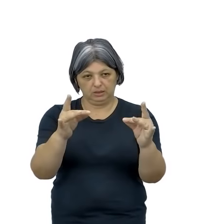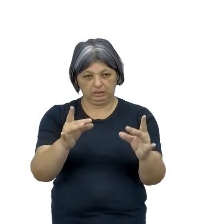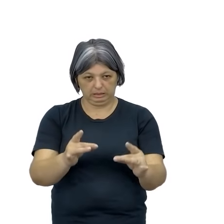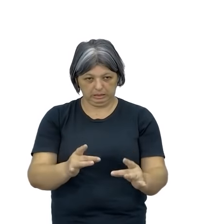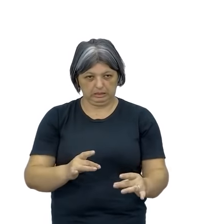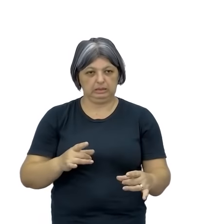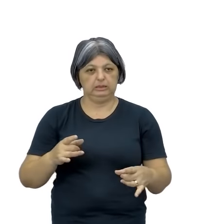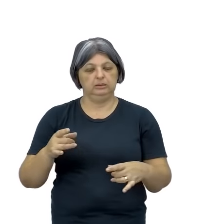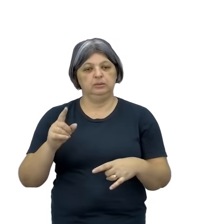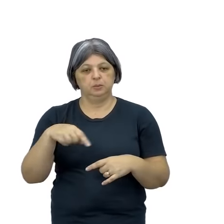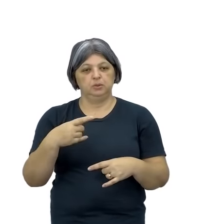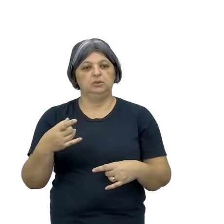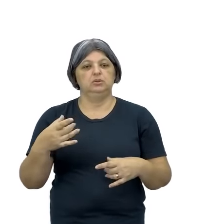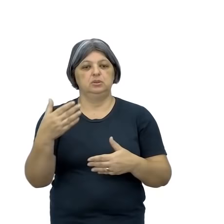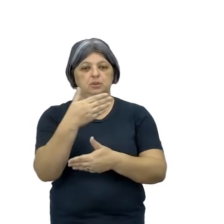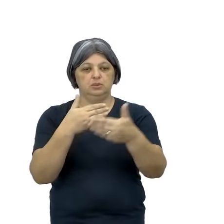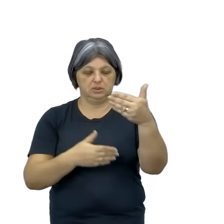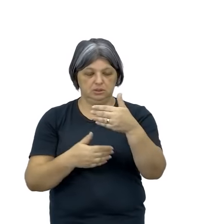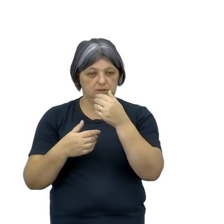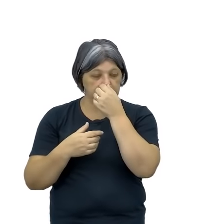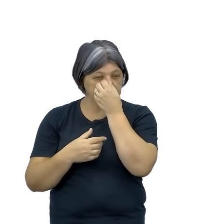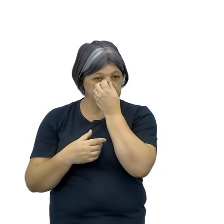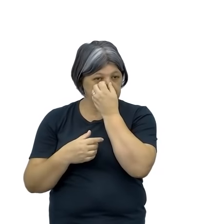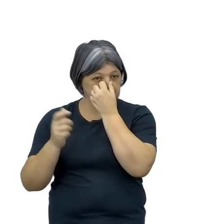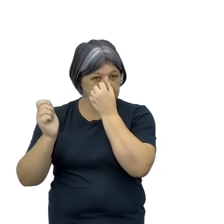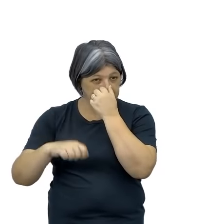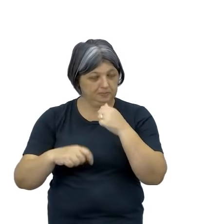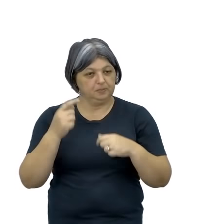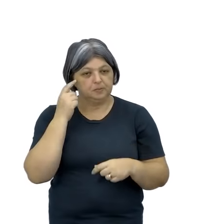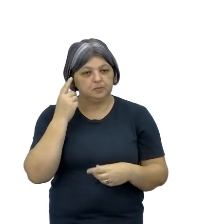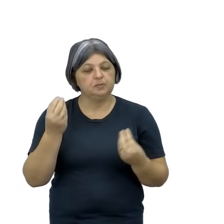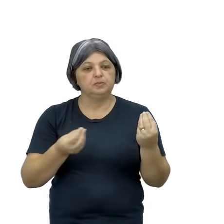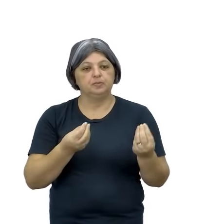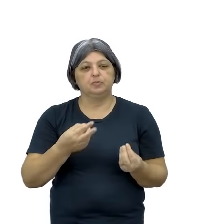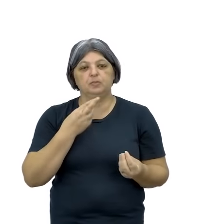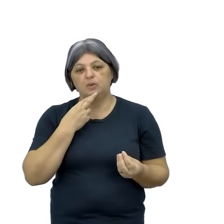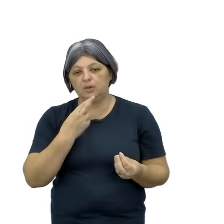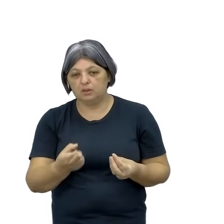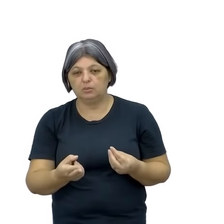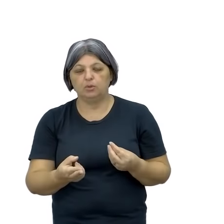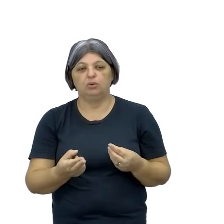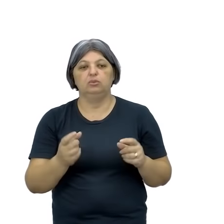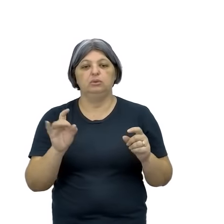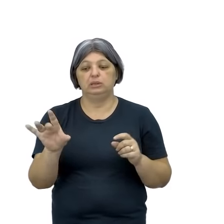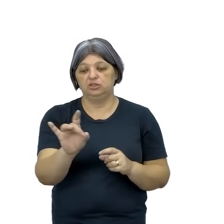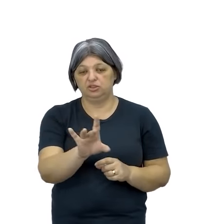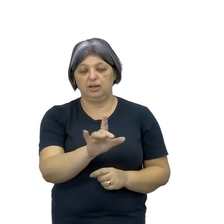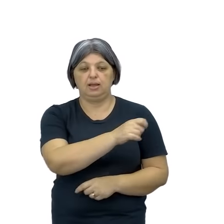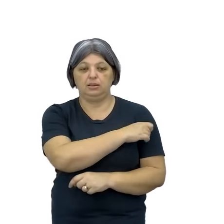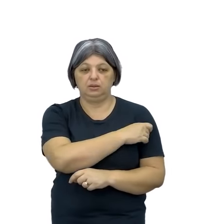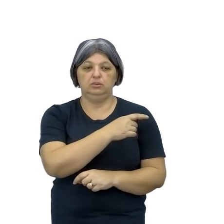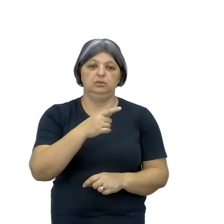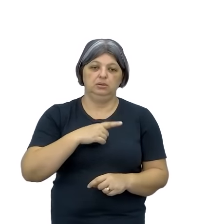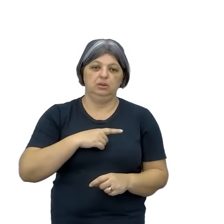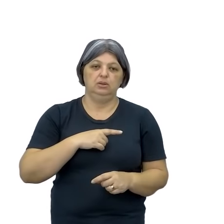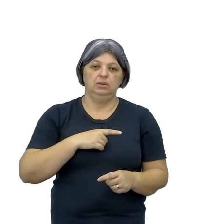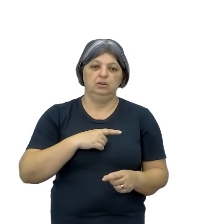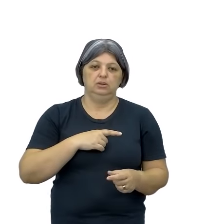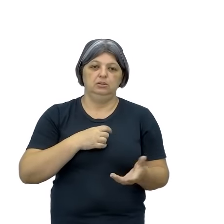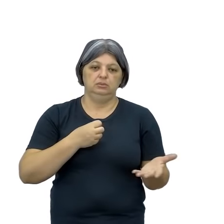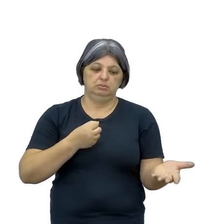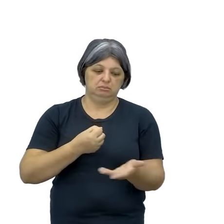próximos slides. Nós podemos também pensar nessas possíveis resultados das respostas de cada estudante. Então, existe uma análise bem